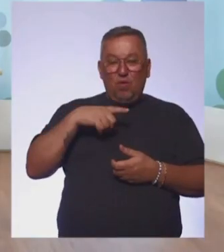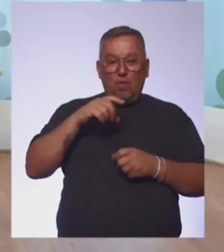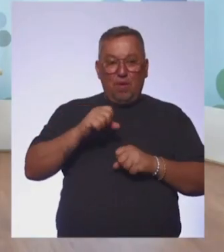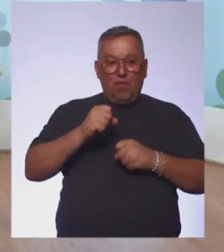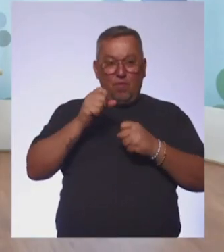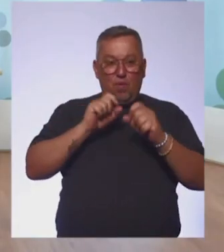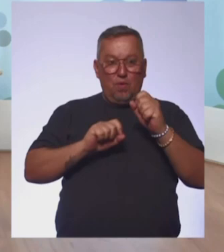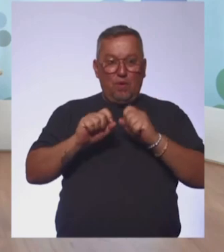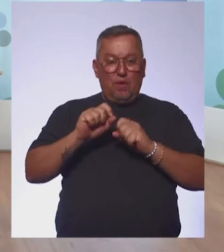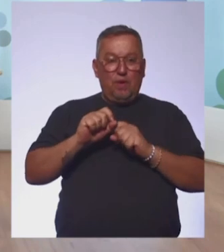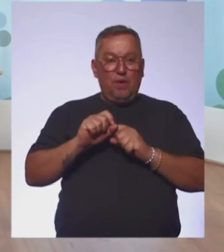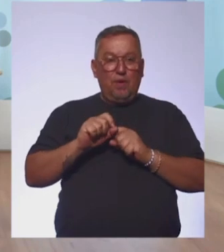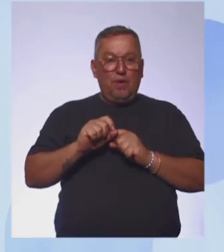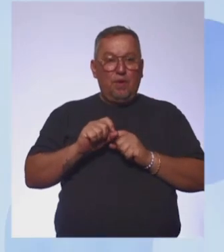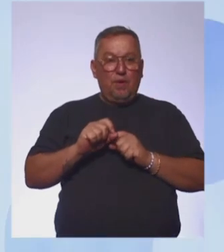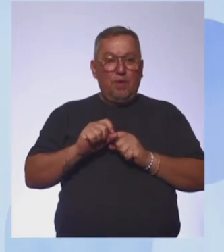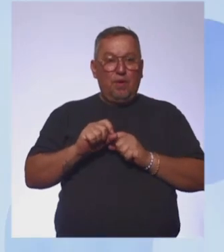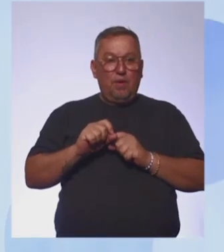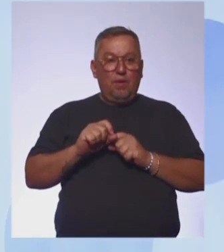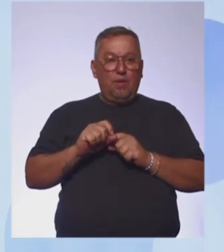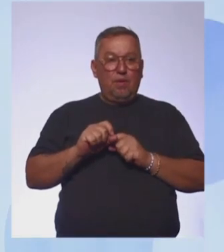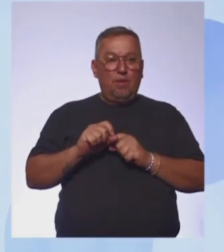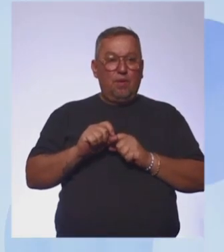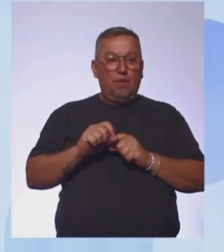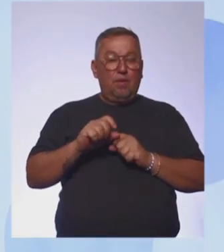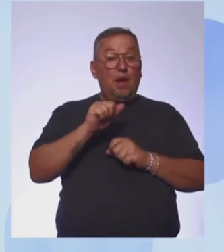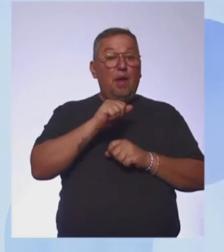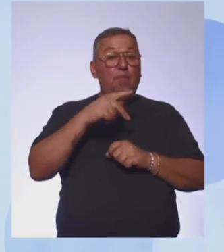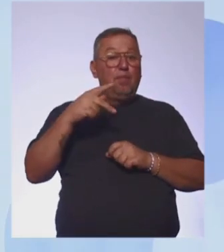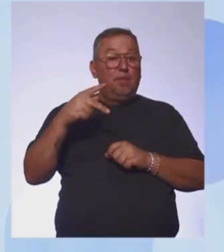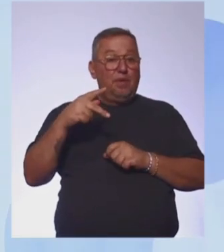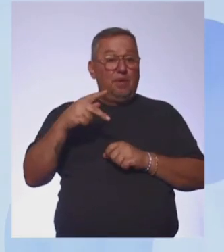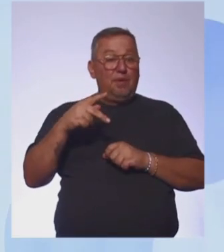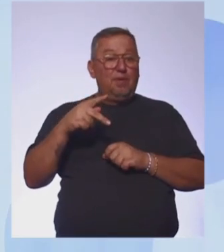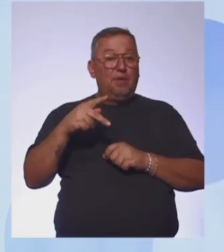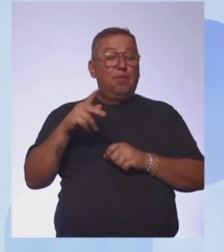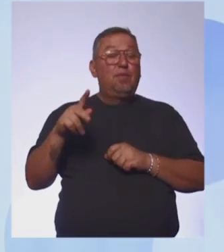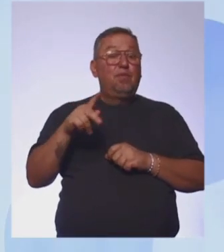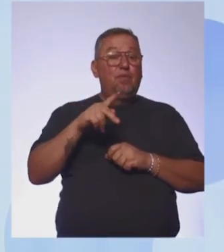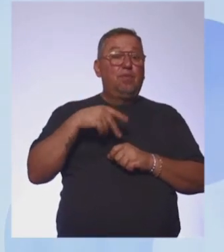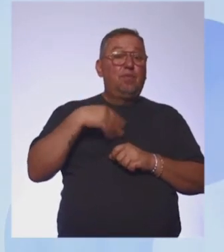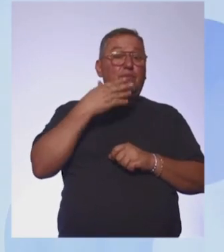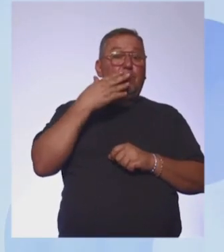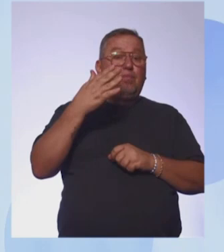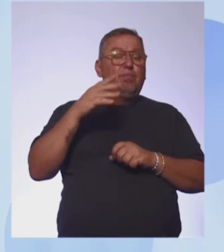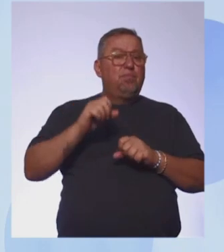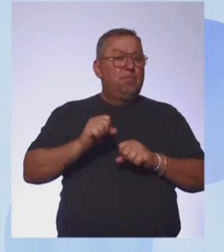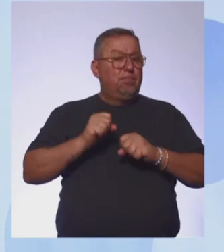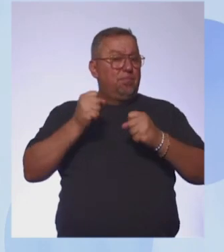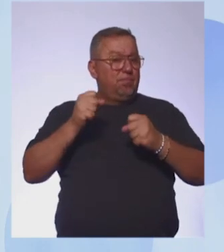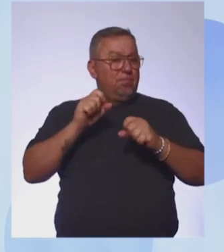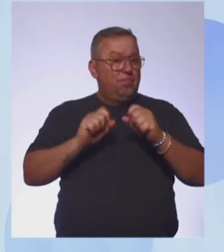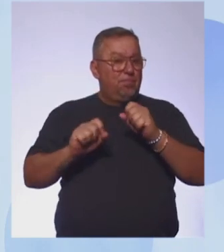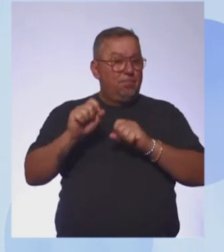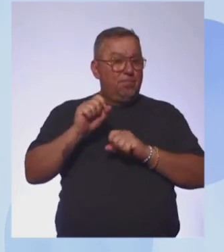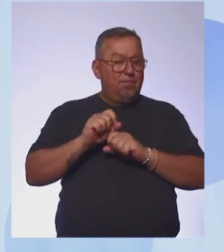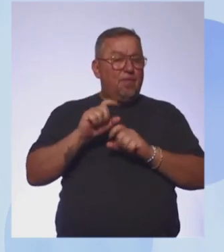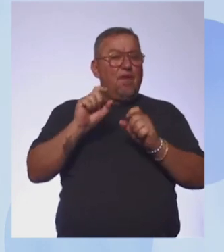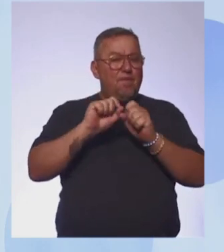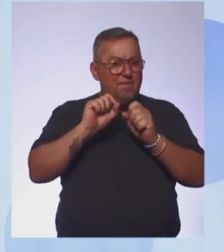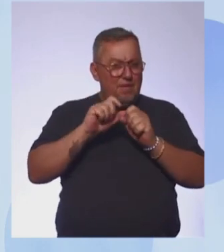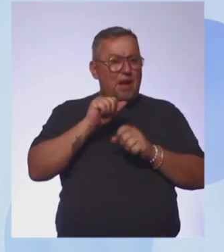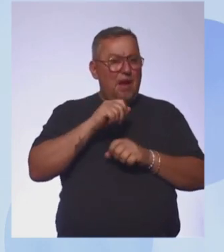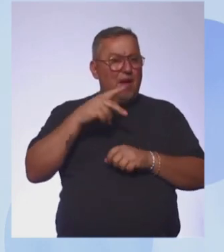reforçadinha aqui rapidinho. Na P, né? Isso. Os PROs estão pedindo para que a gente reforce a questão da realização